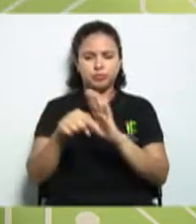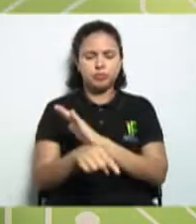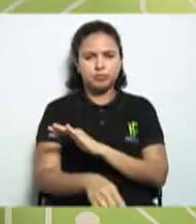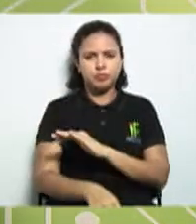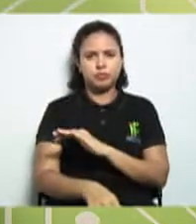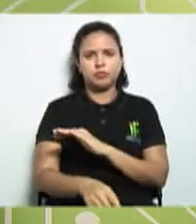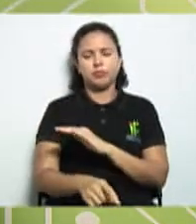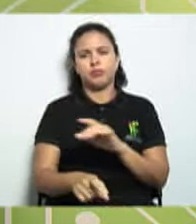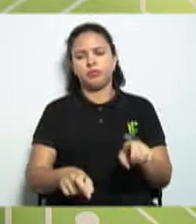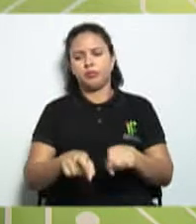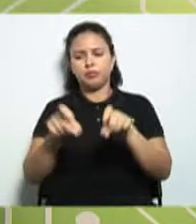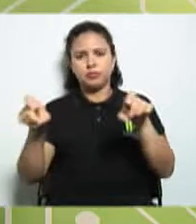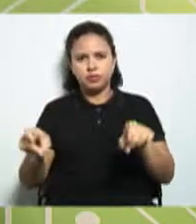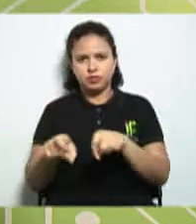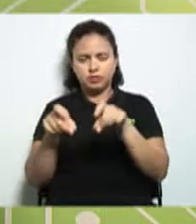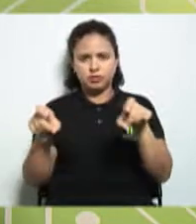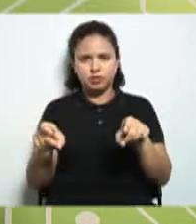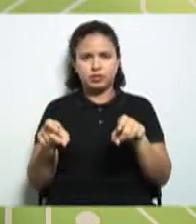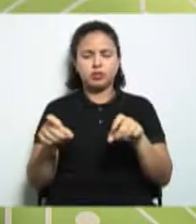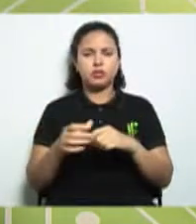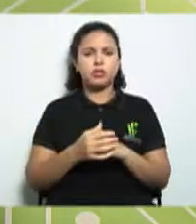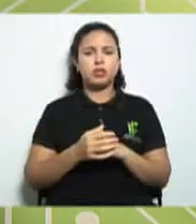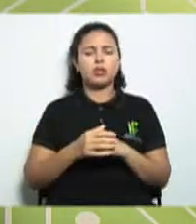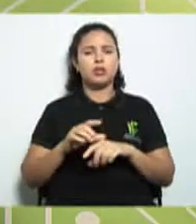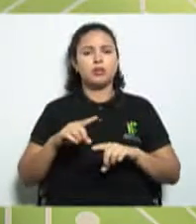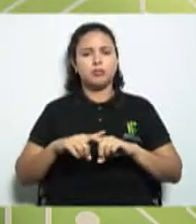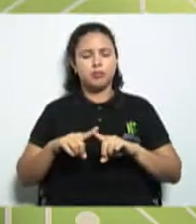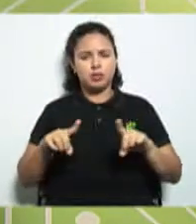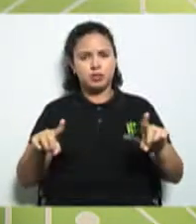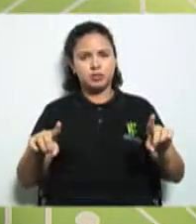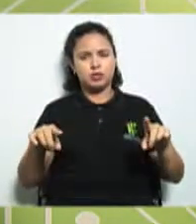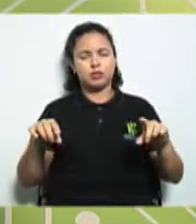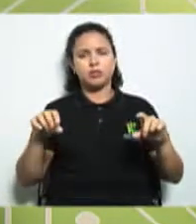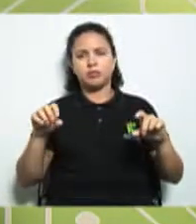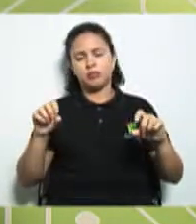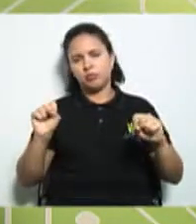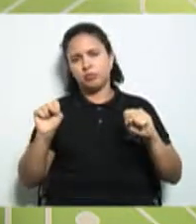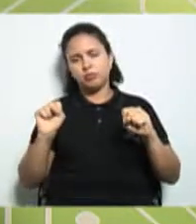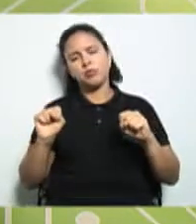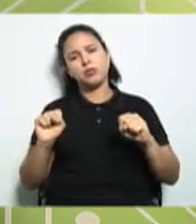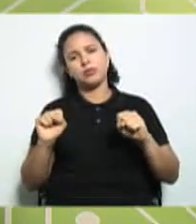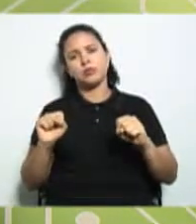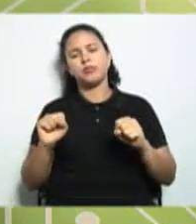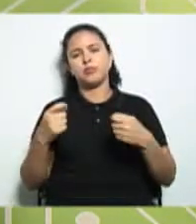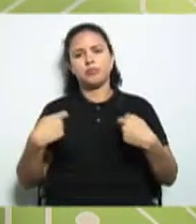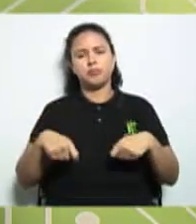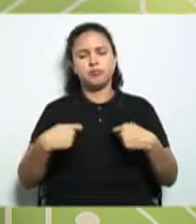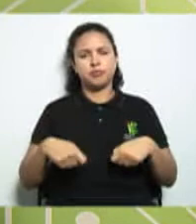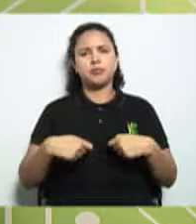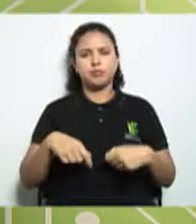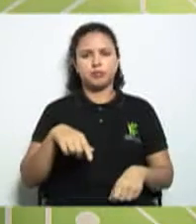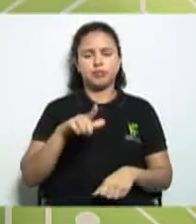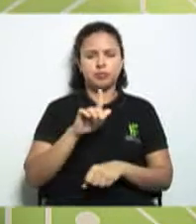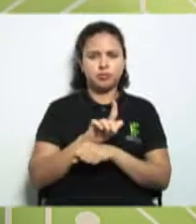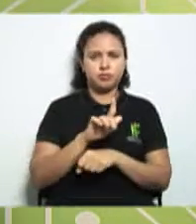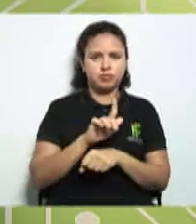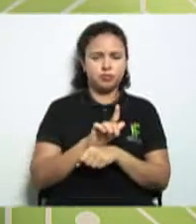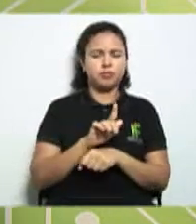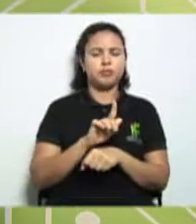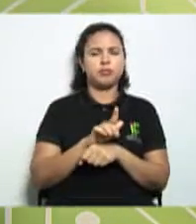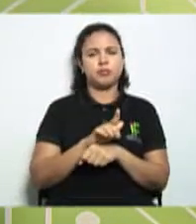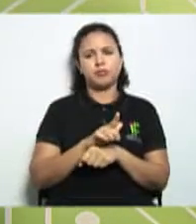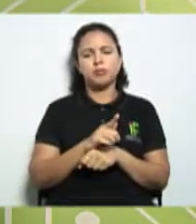na informática, mas eu posso precisar de gestão de marketing. Então, gestão de marketing é um assunto, é um